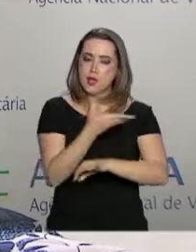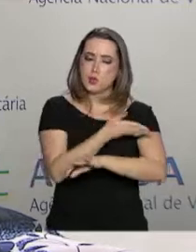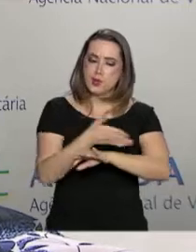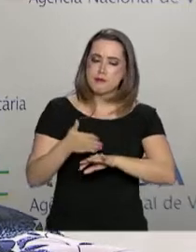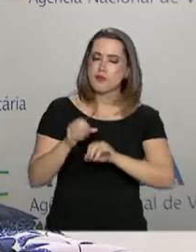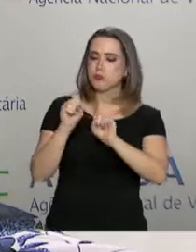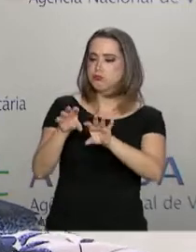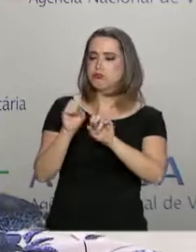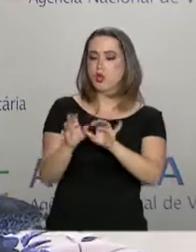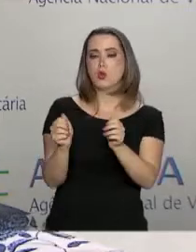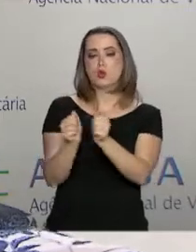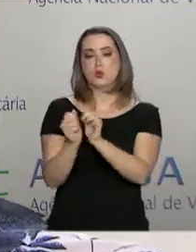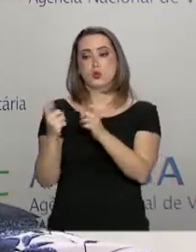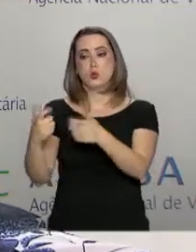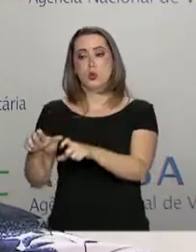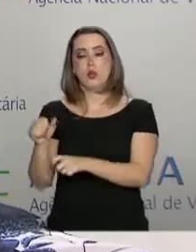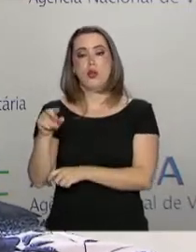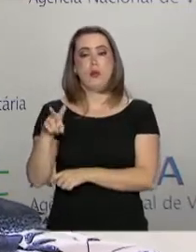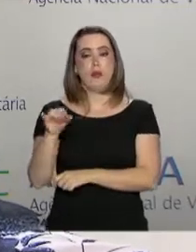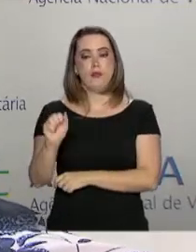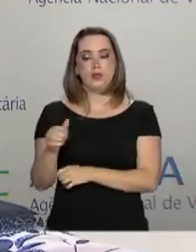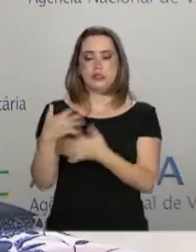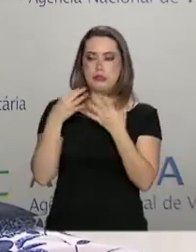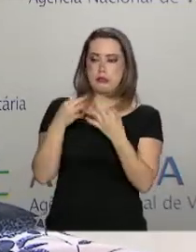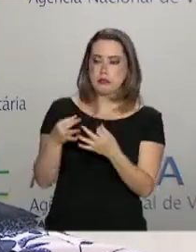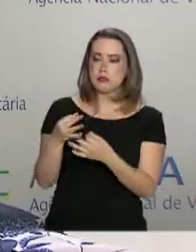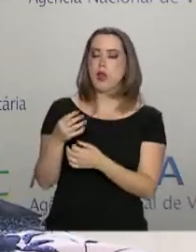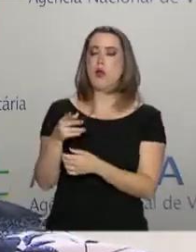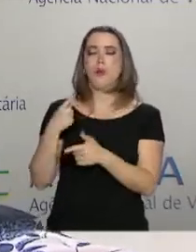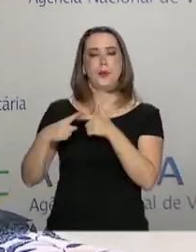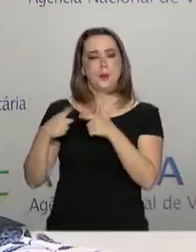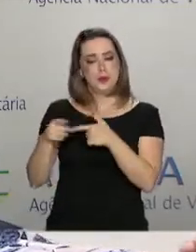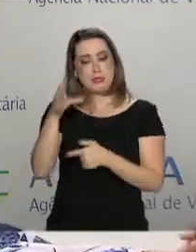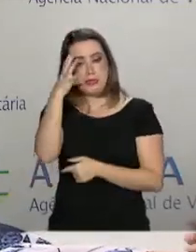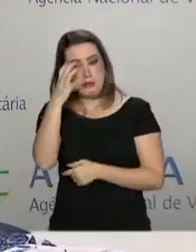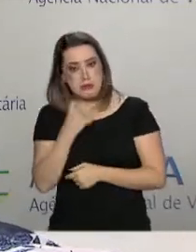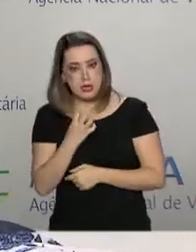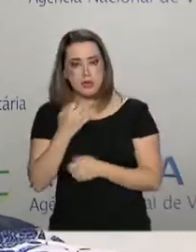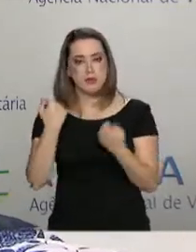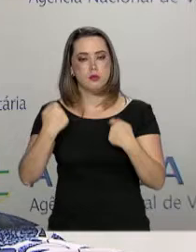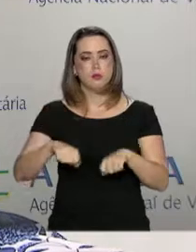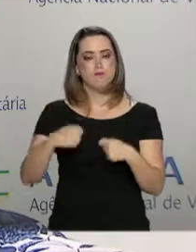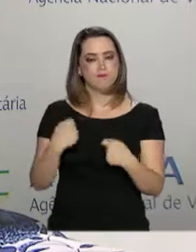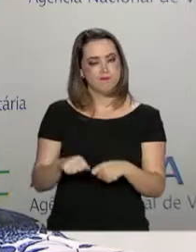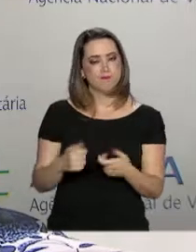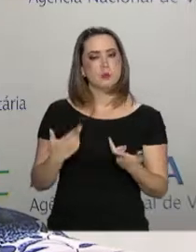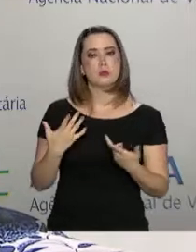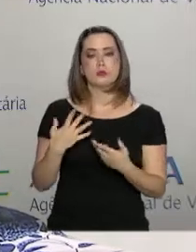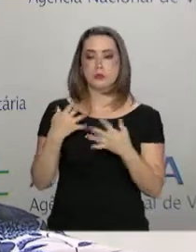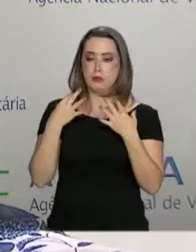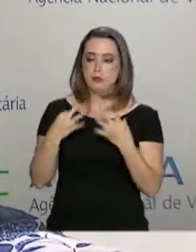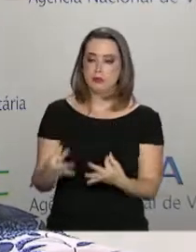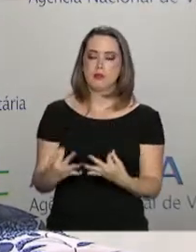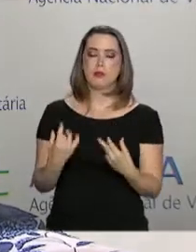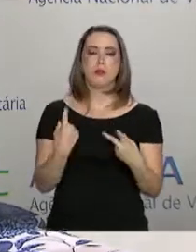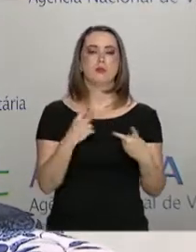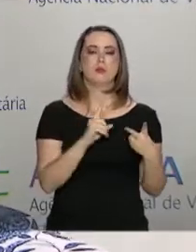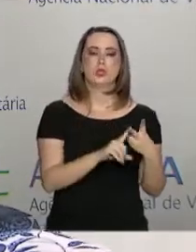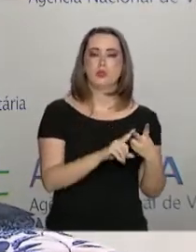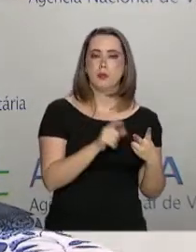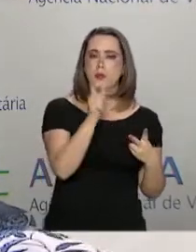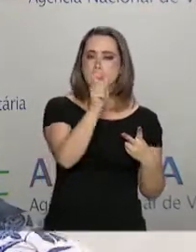de vigilância sanitária local chamando a atenção né pro problema chamando a atenção para a gravidade disso e também